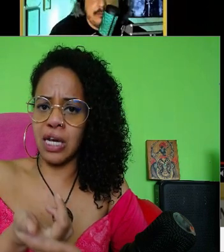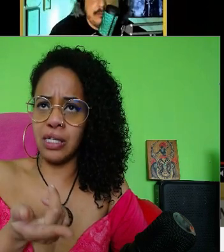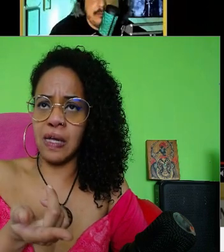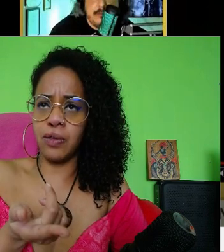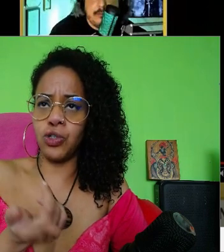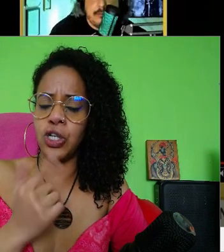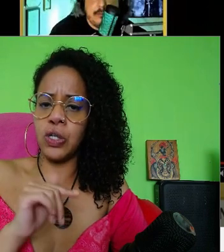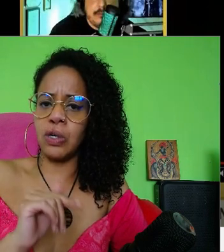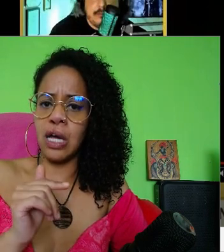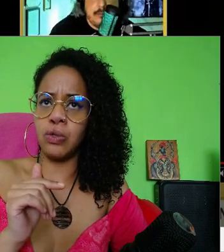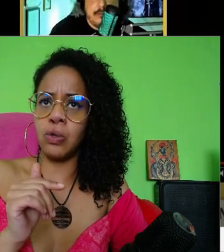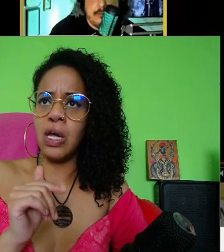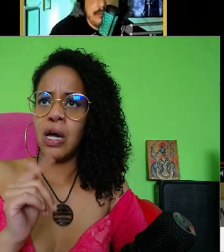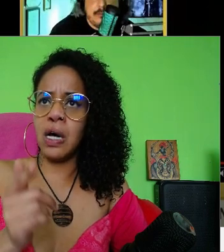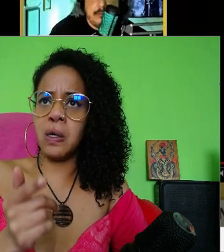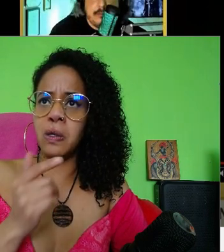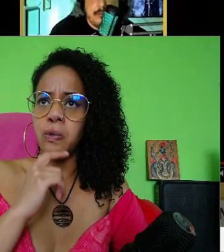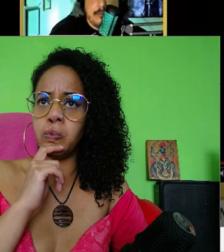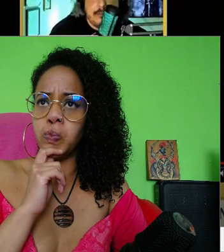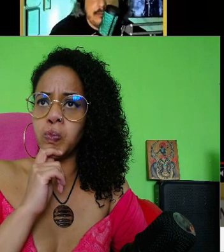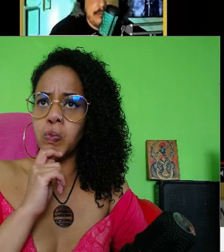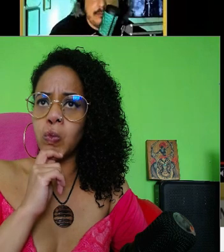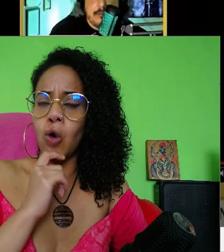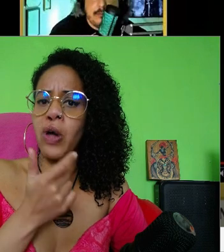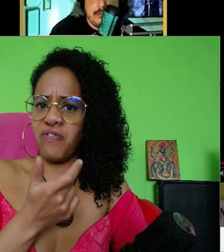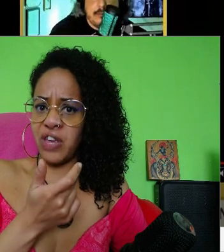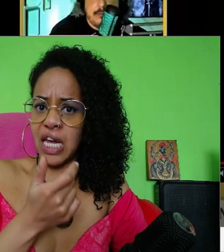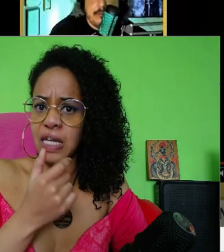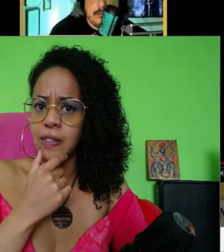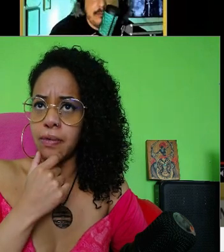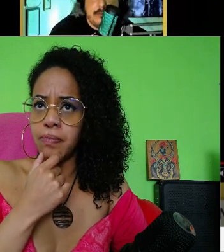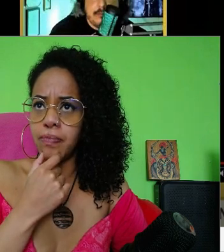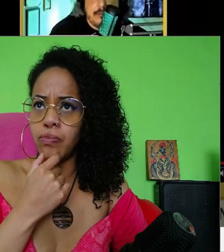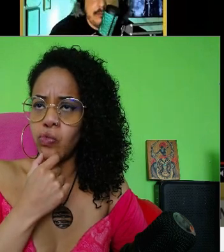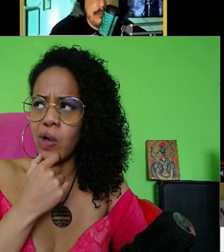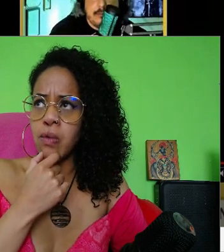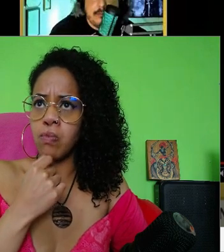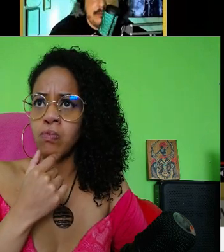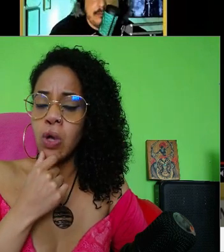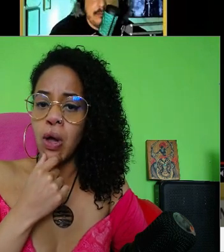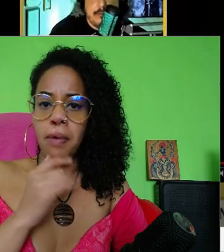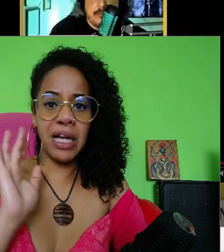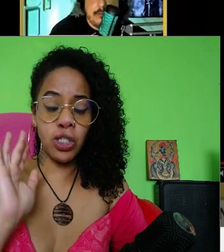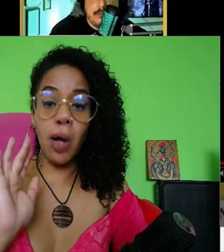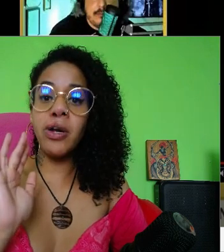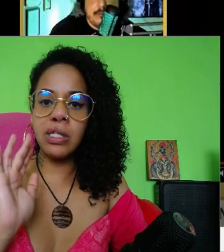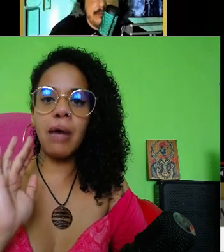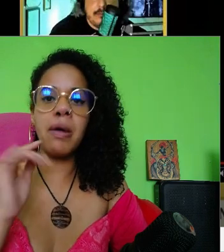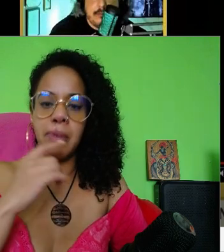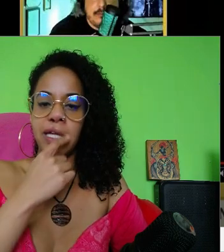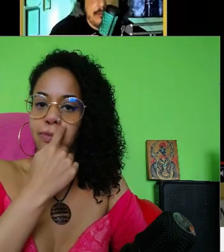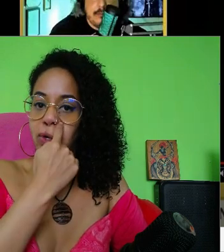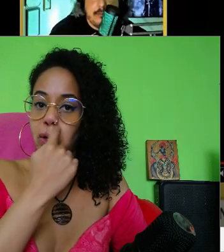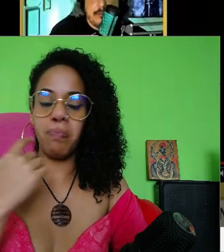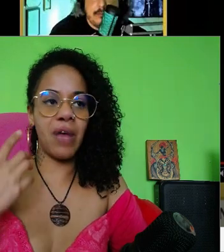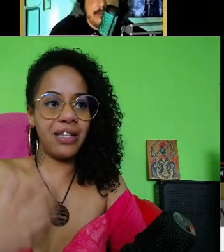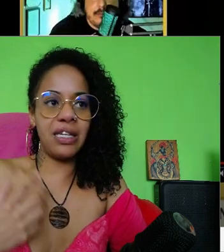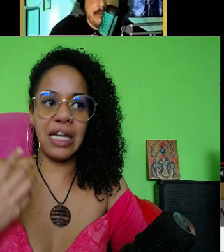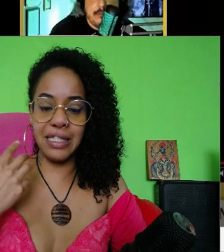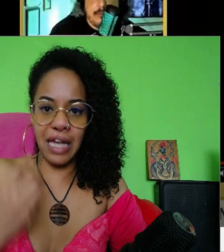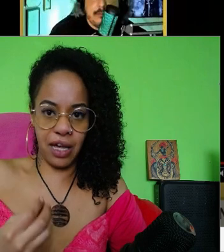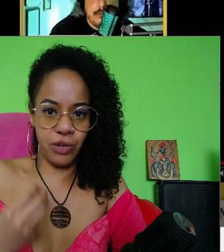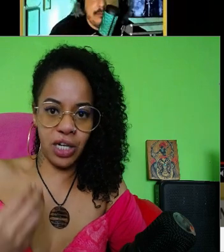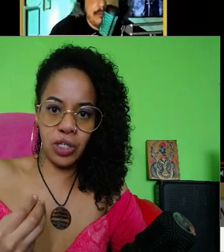personalizado direcionado como referência não é mas só para eu saber mesmo que